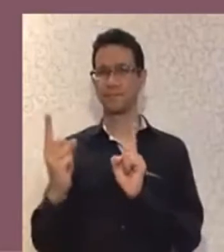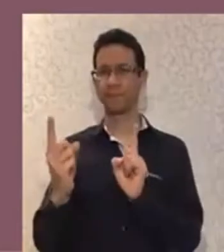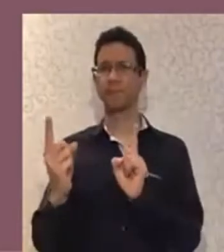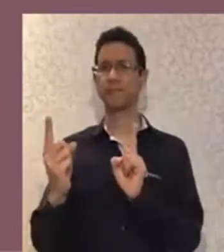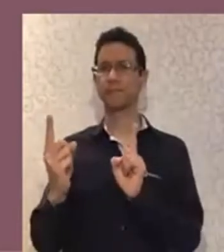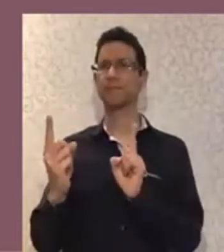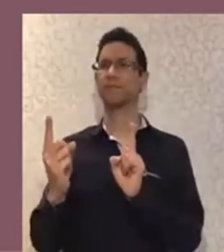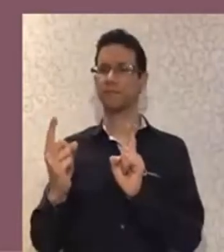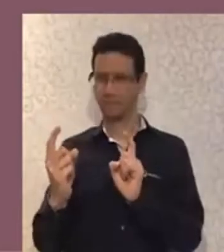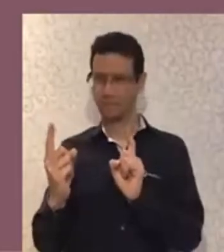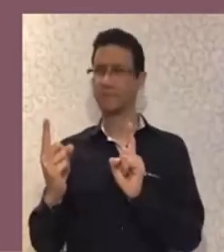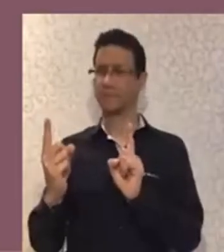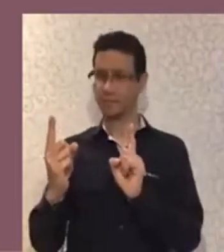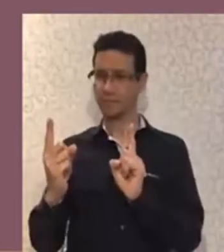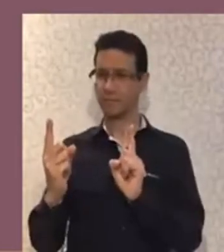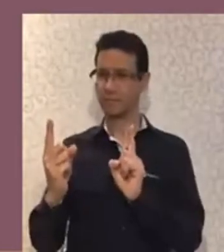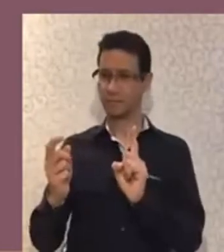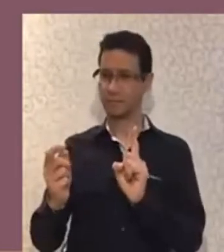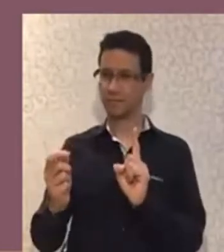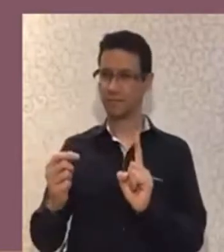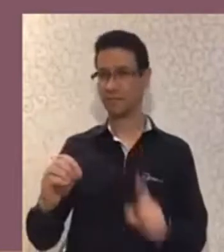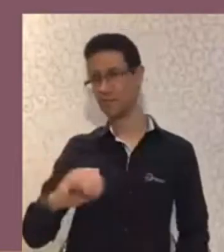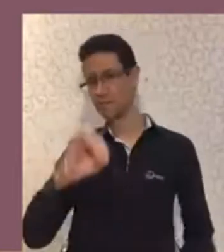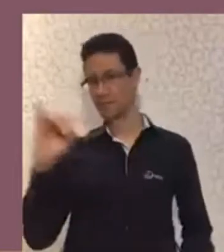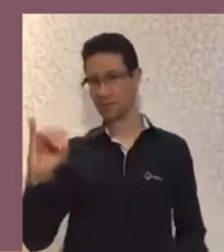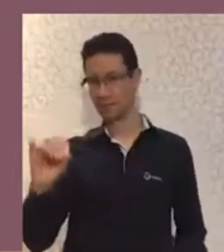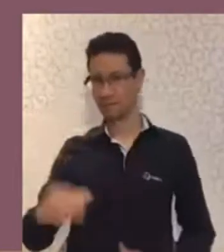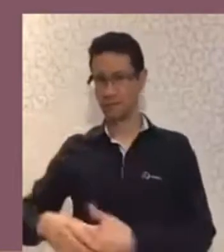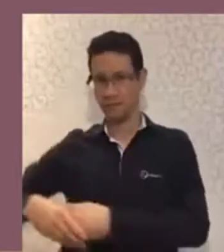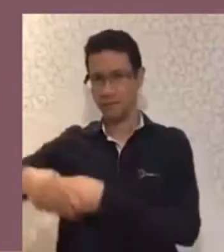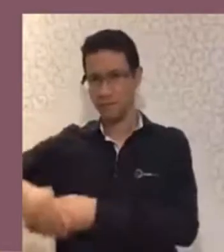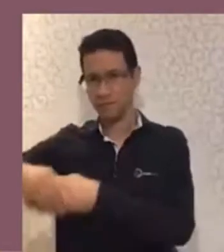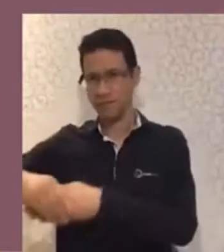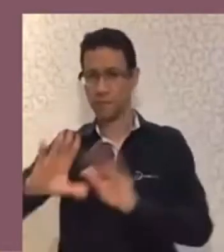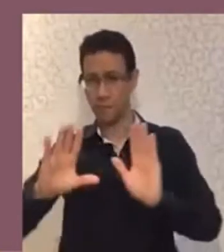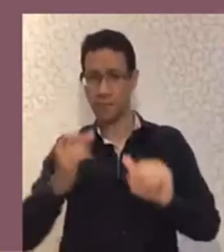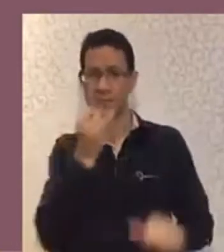pensar assim, no meu caso, na experiência da universidade.